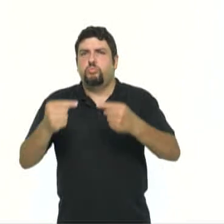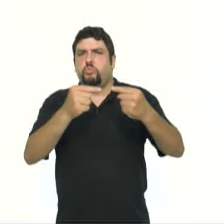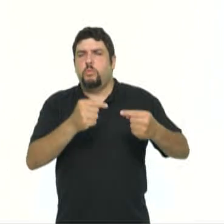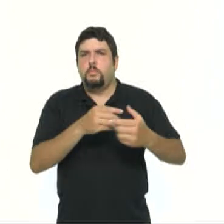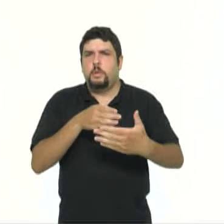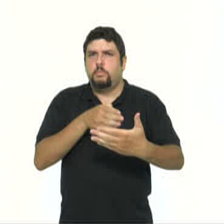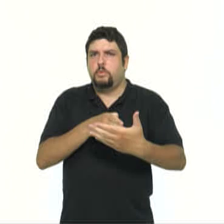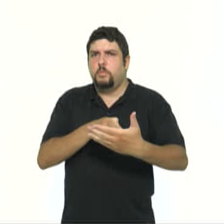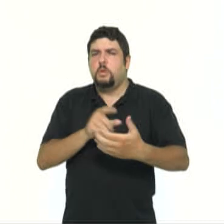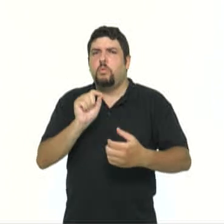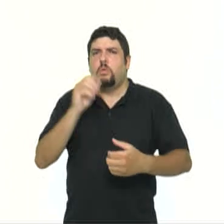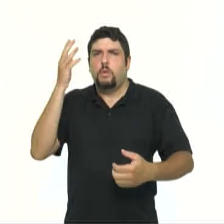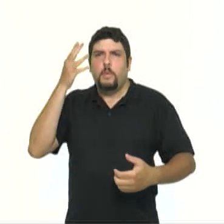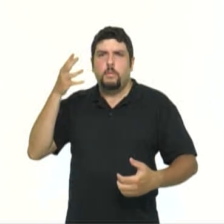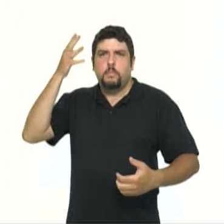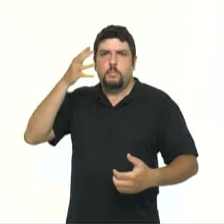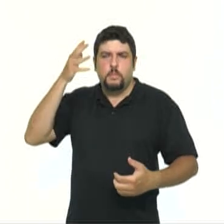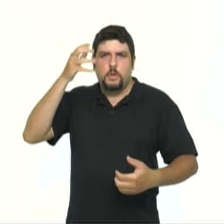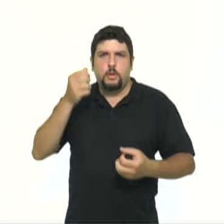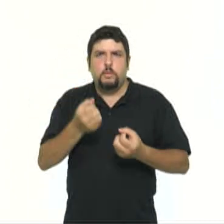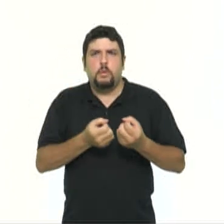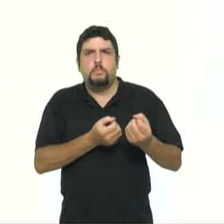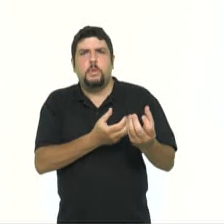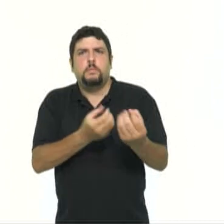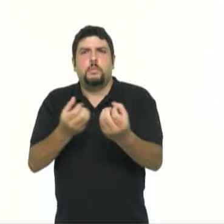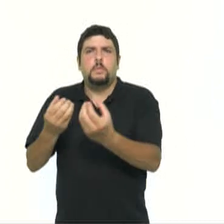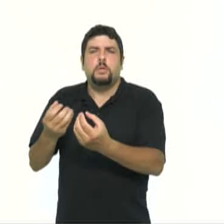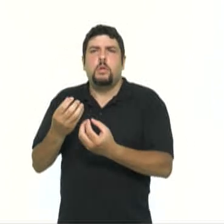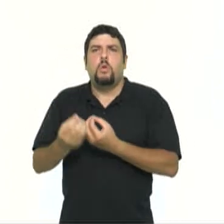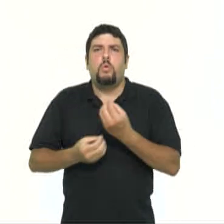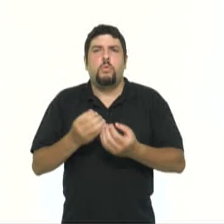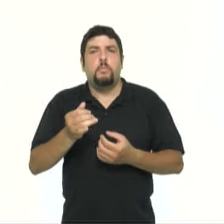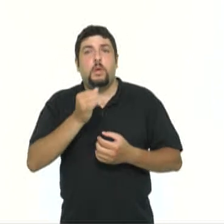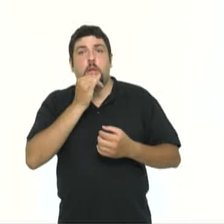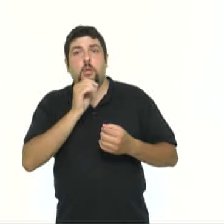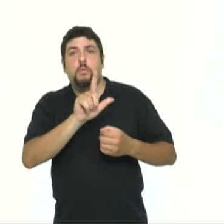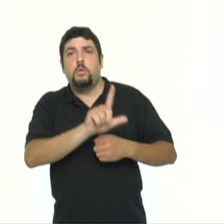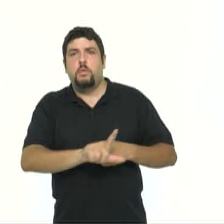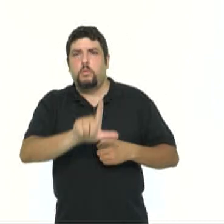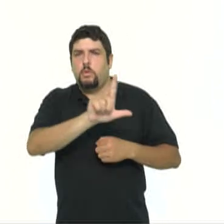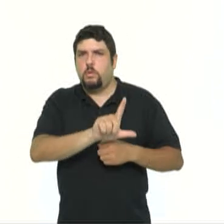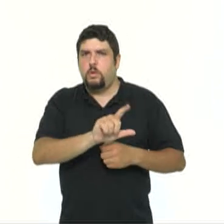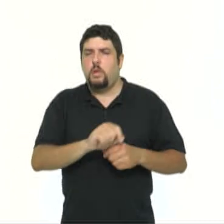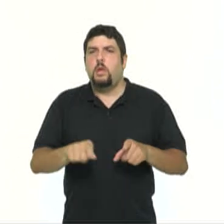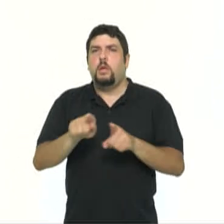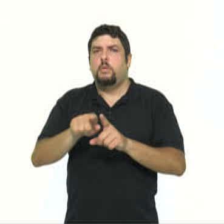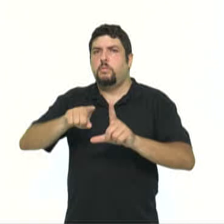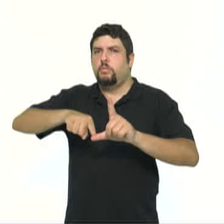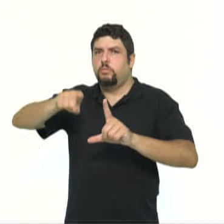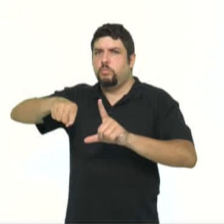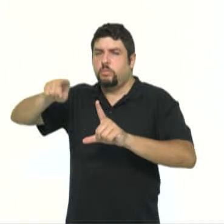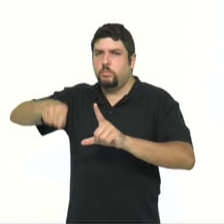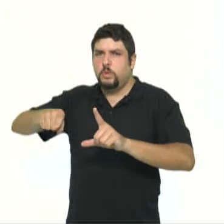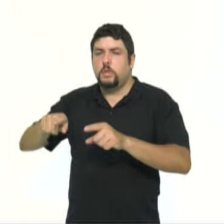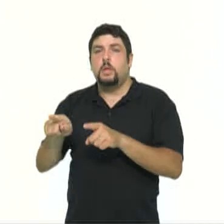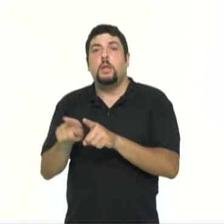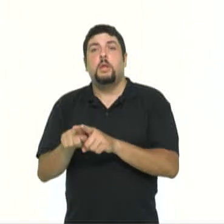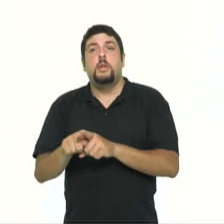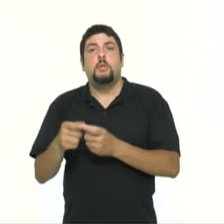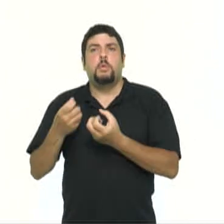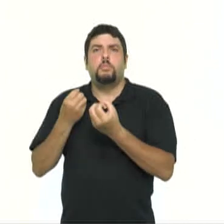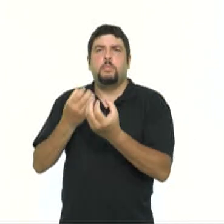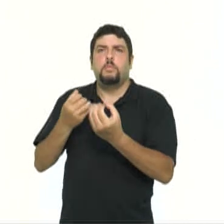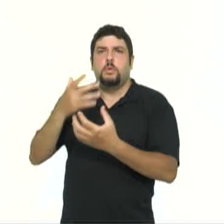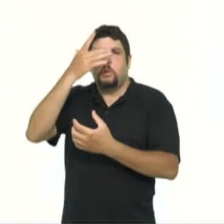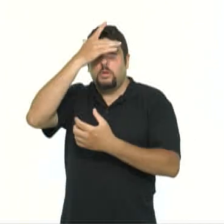em palestras elucidativas por meio de exemplos em obras literárias, dados estatísticos e depoimentos